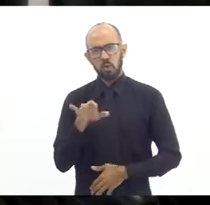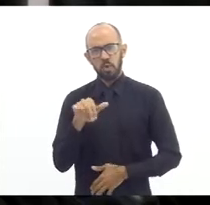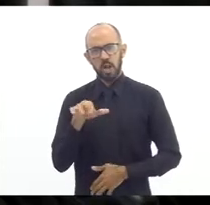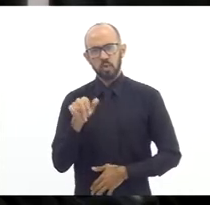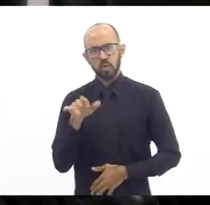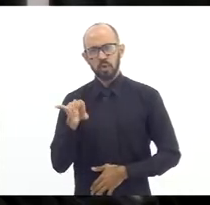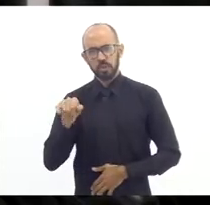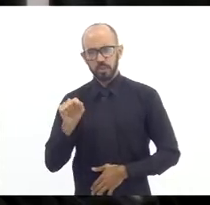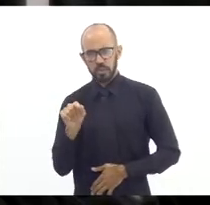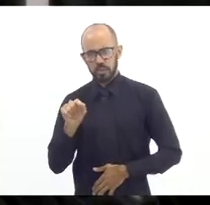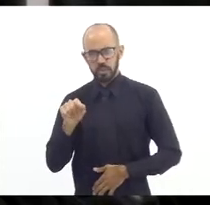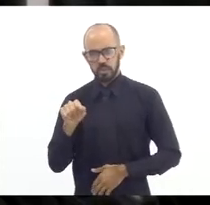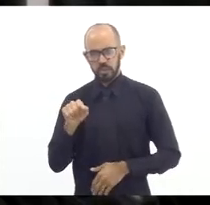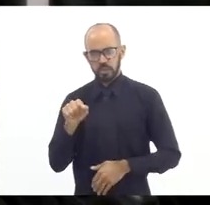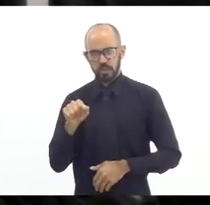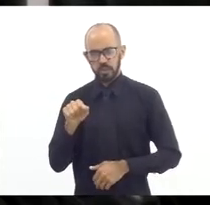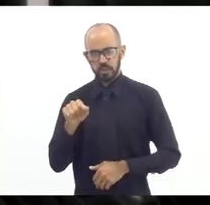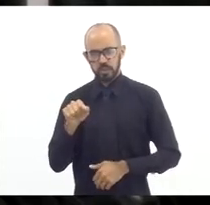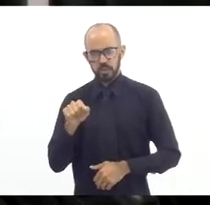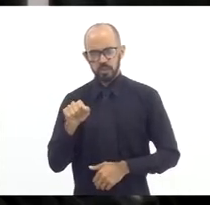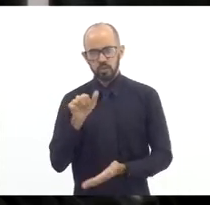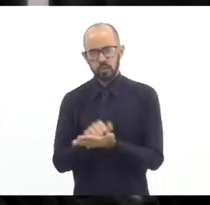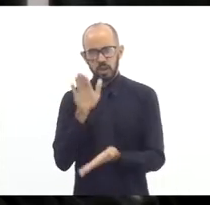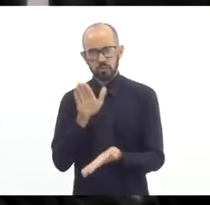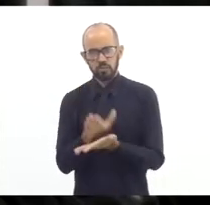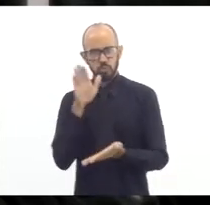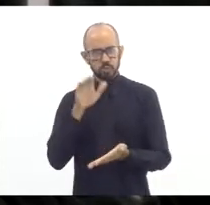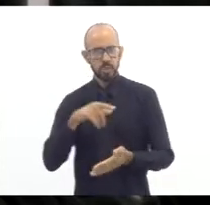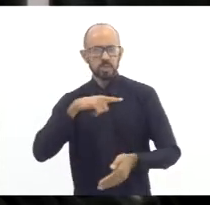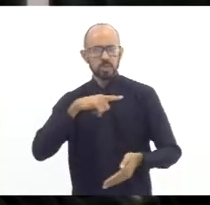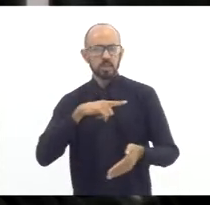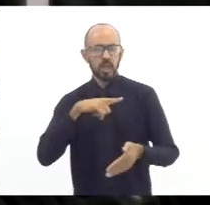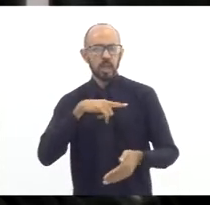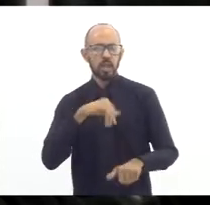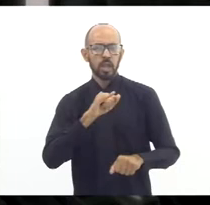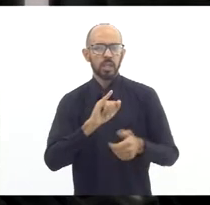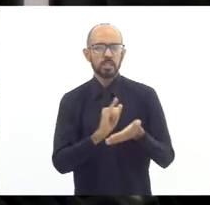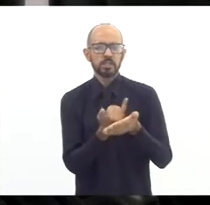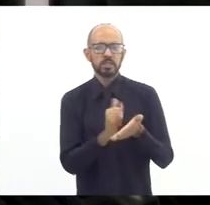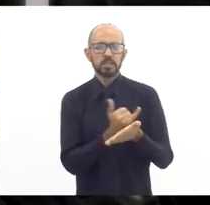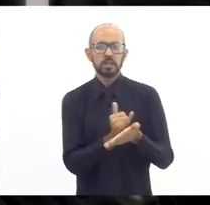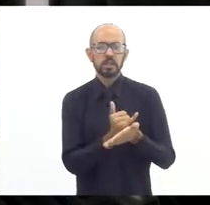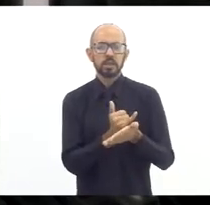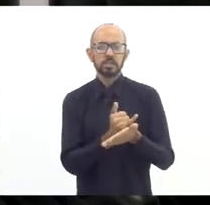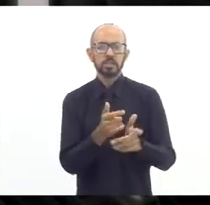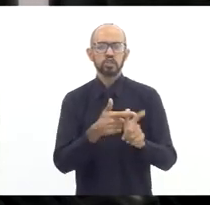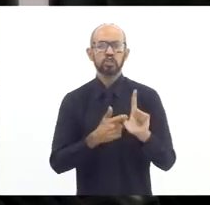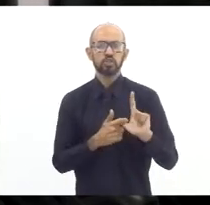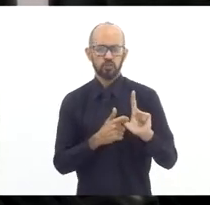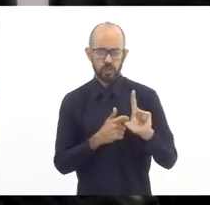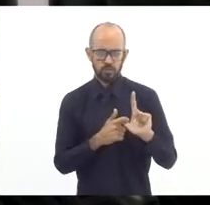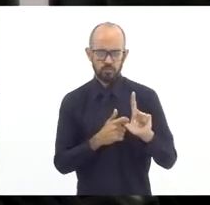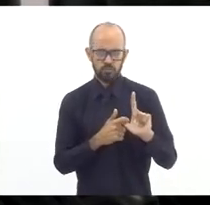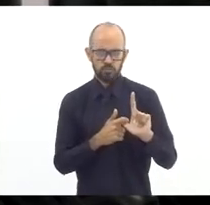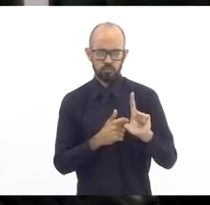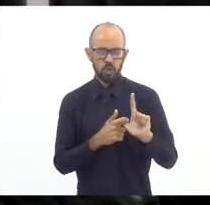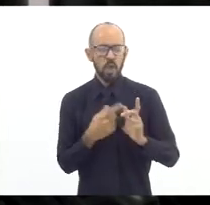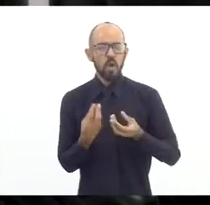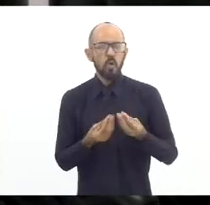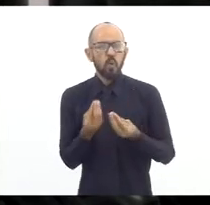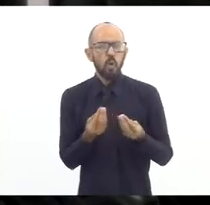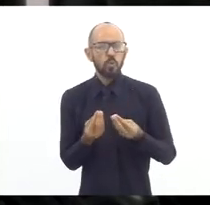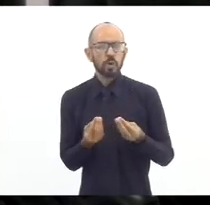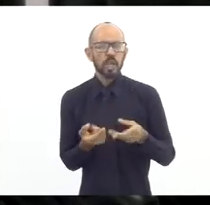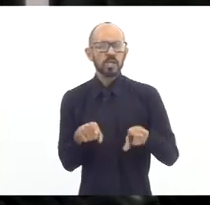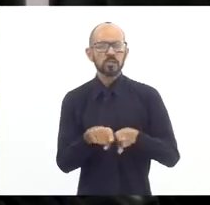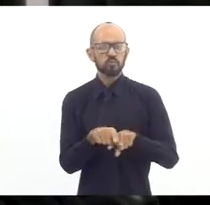relação às multas inscritas em dívida ativa. O que consta exatamente, quais são os marcos principais dessa cooperação? É porque, se eu bem